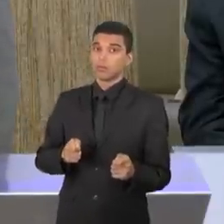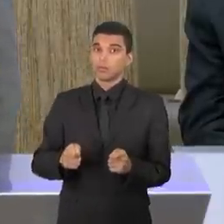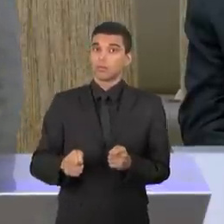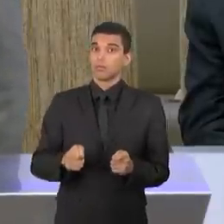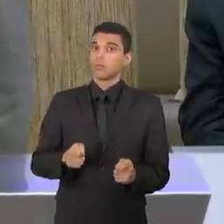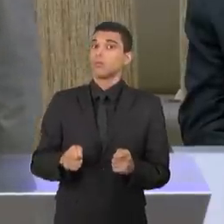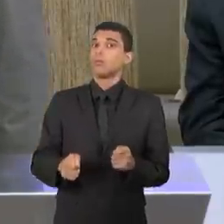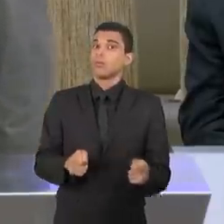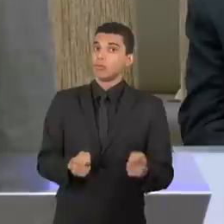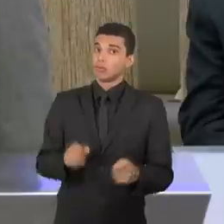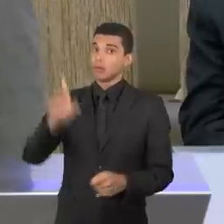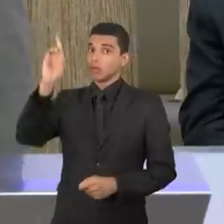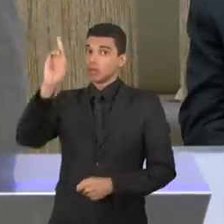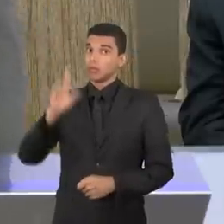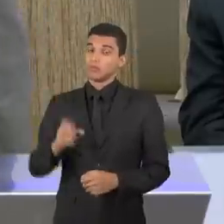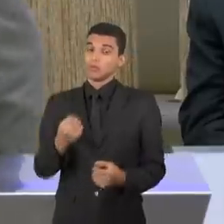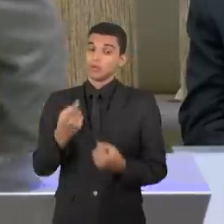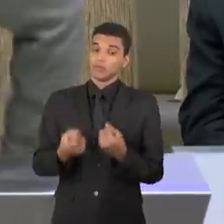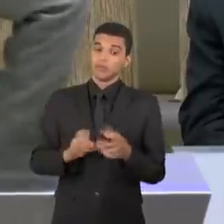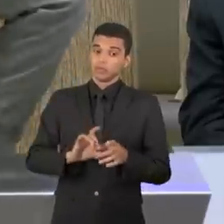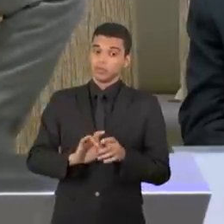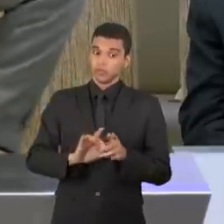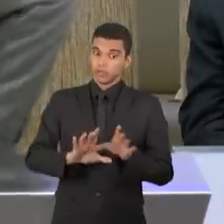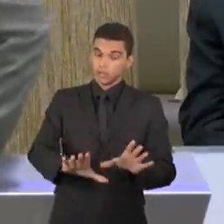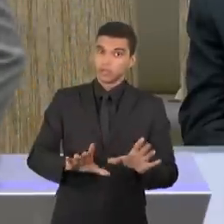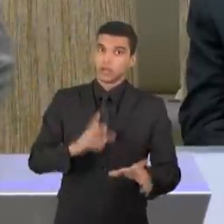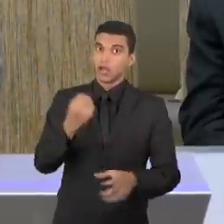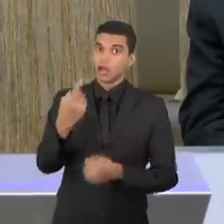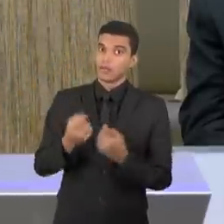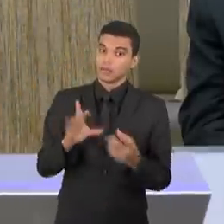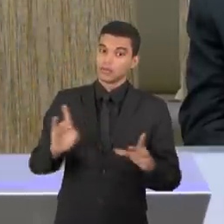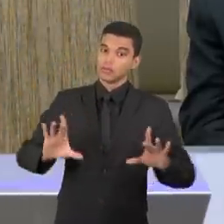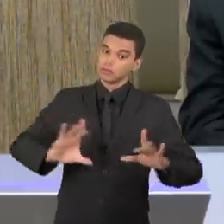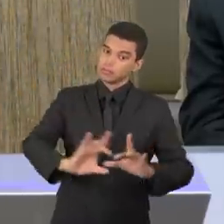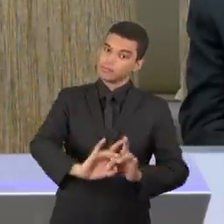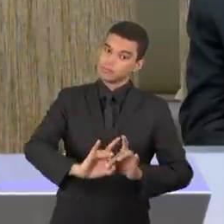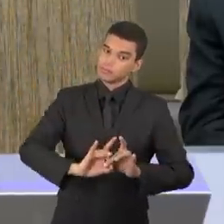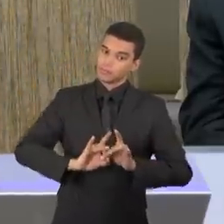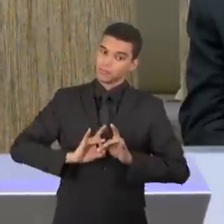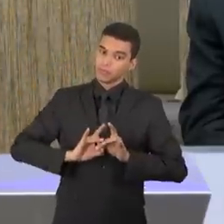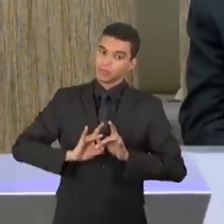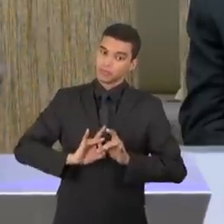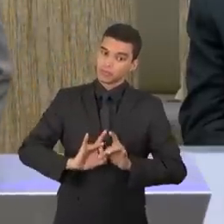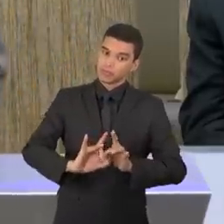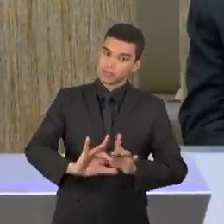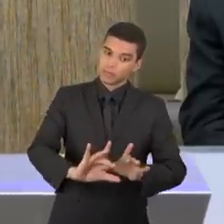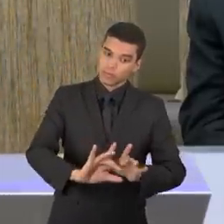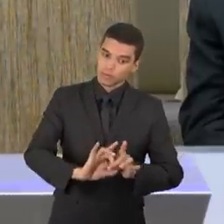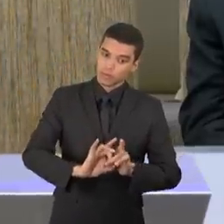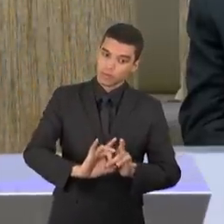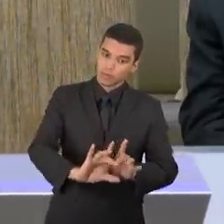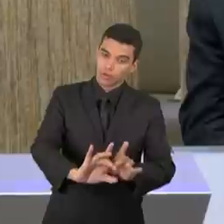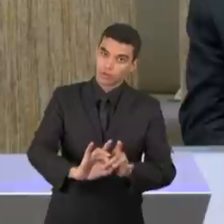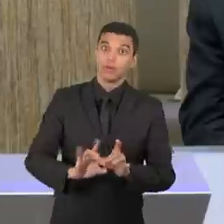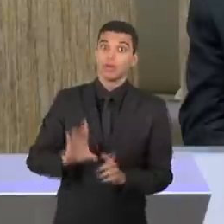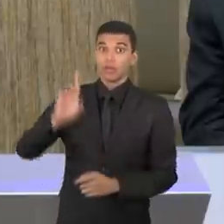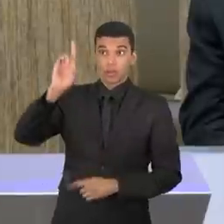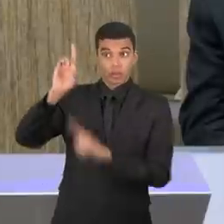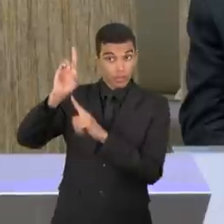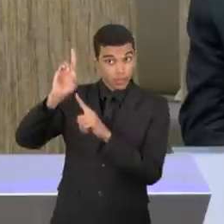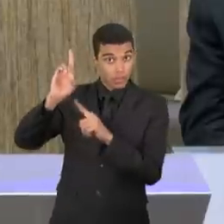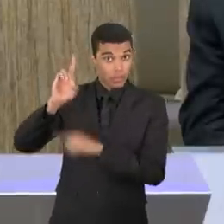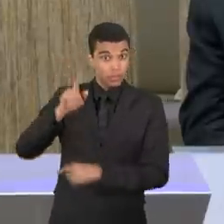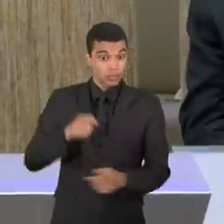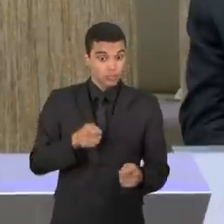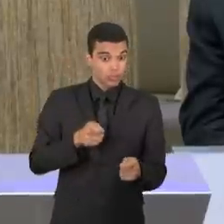Deus. O homem às vezes esquece disso, como aconteceu aqui com